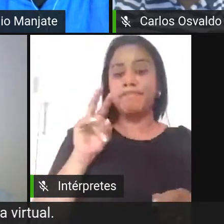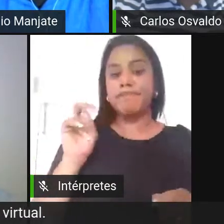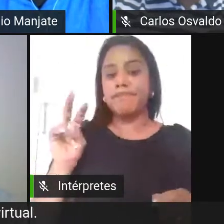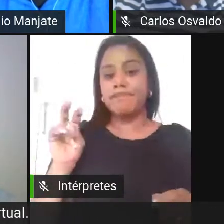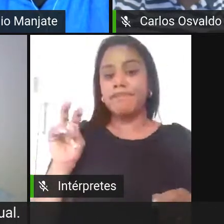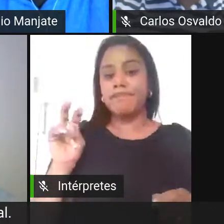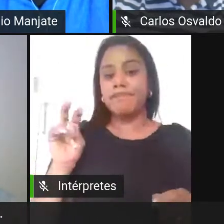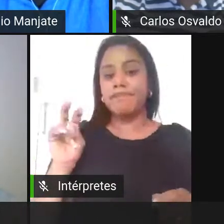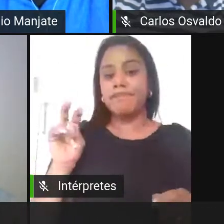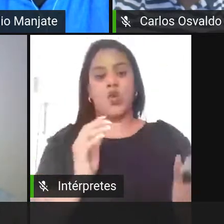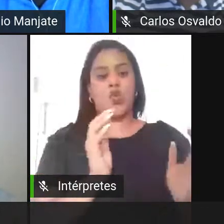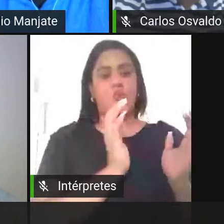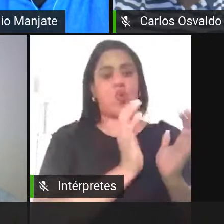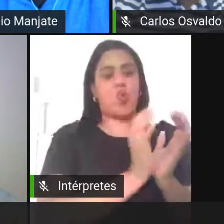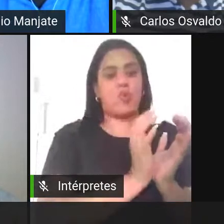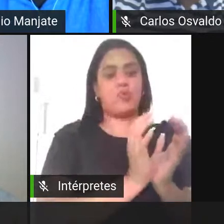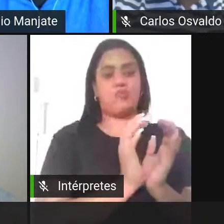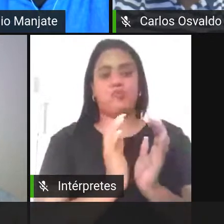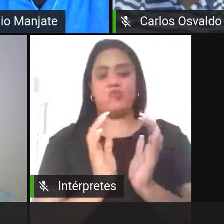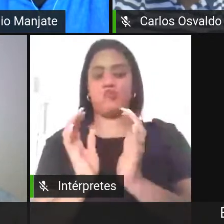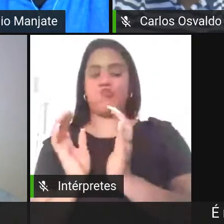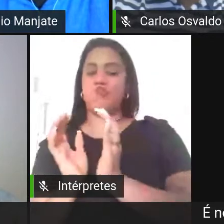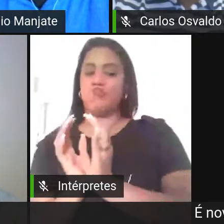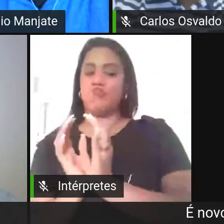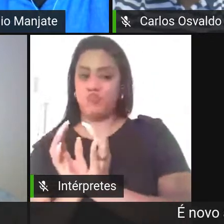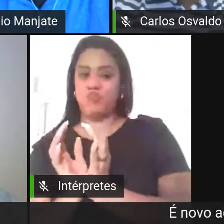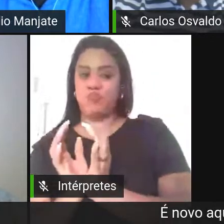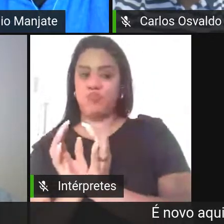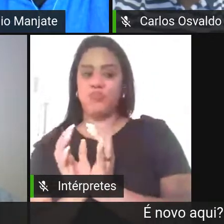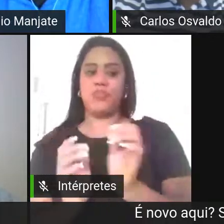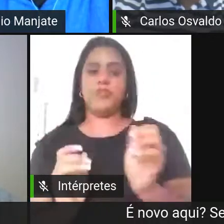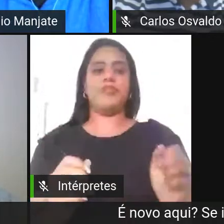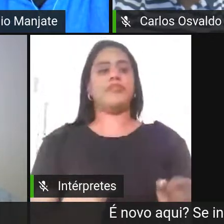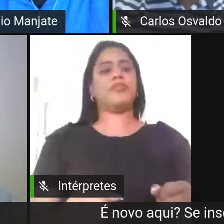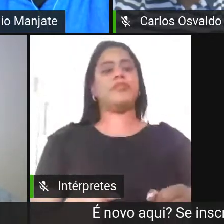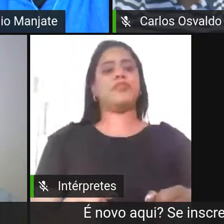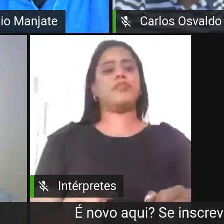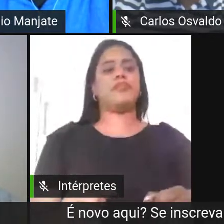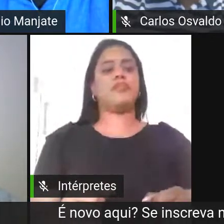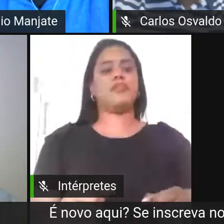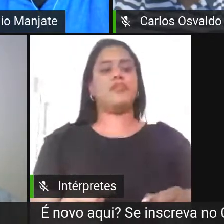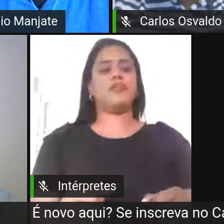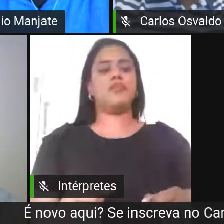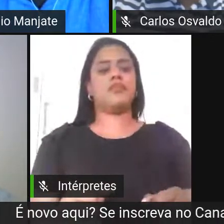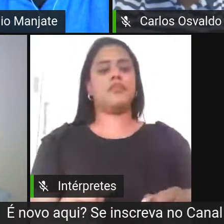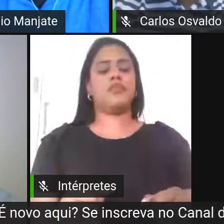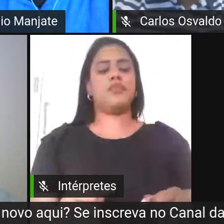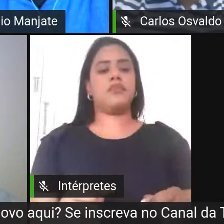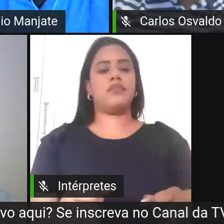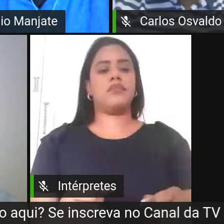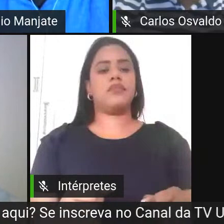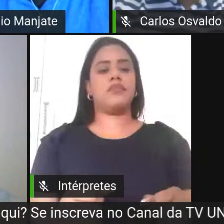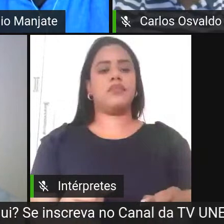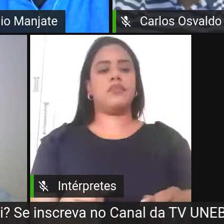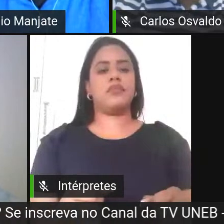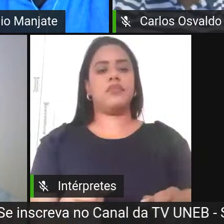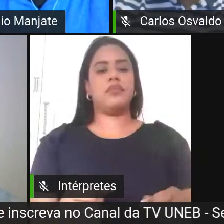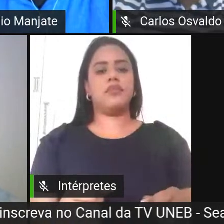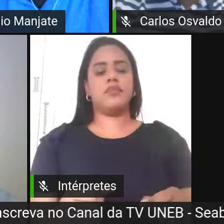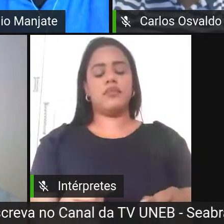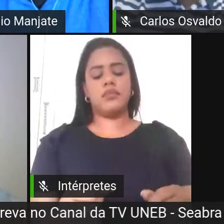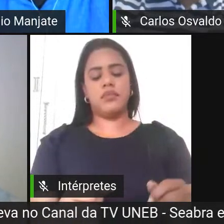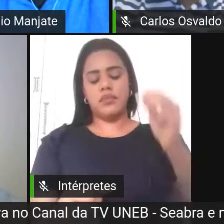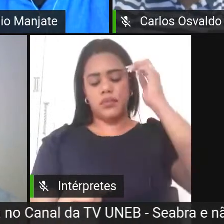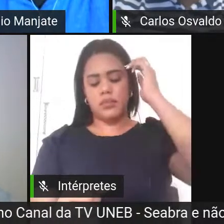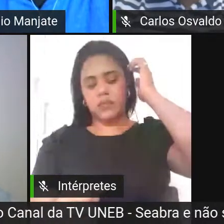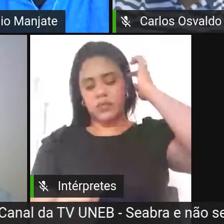que é um grupo complexo, extenso. Portanto, não podemos falar disso como uma categoria, no sentido de literatura feminina